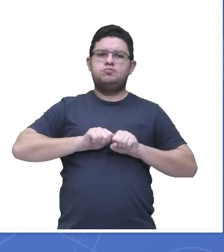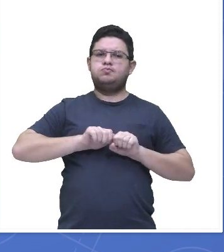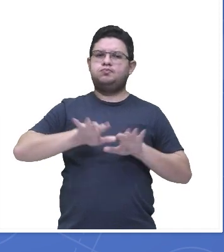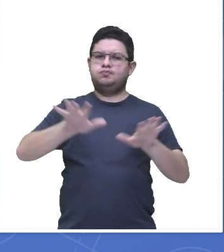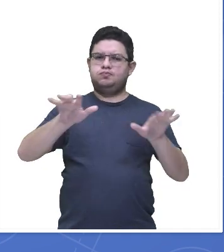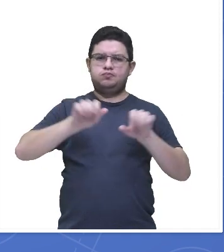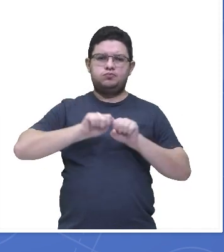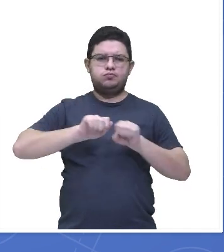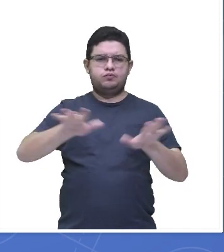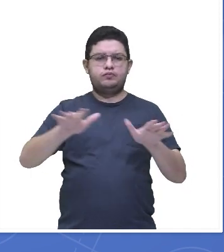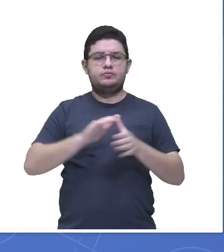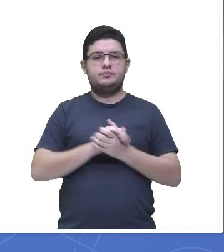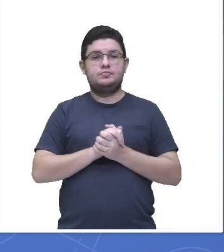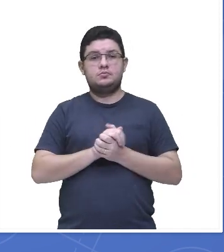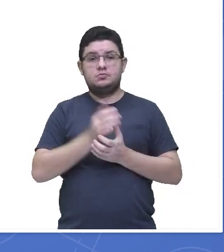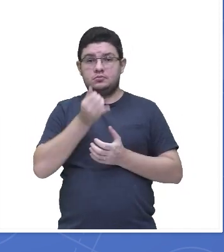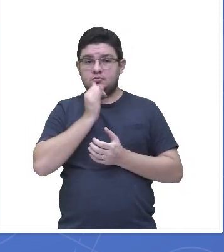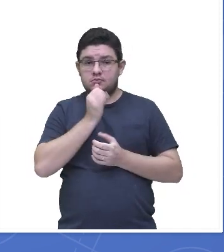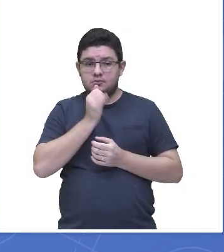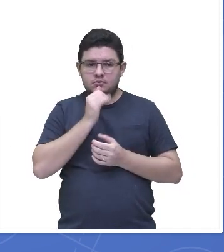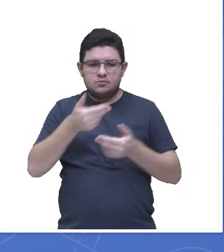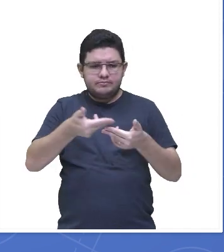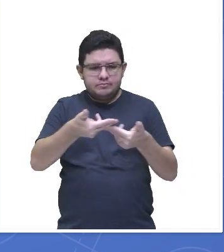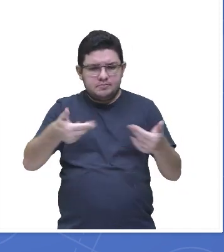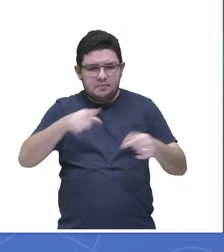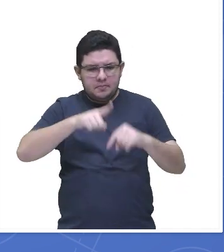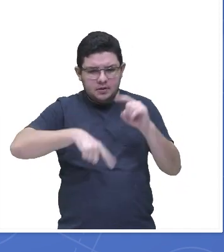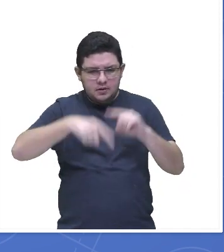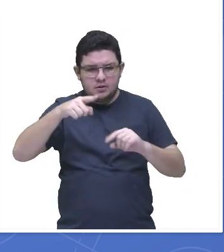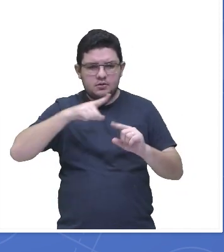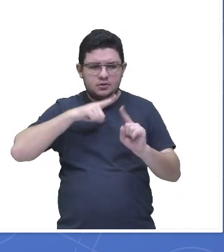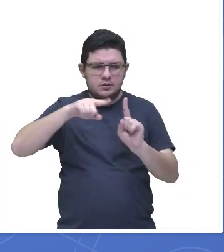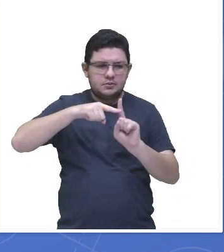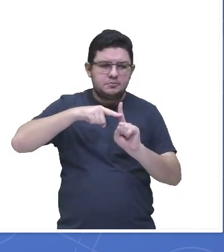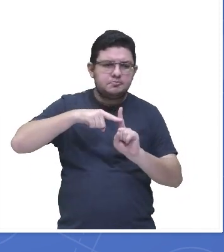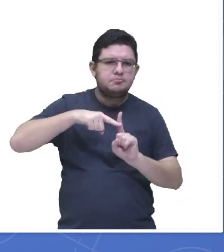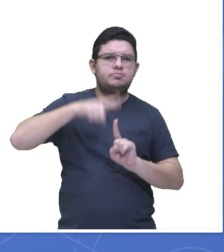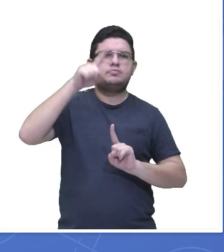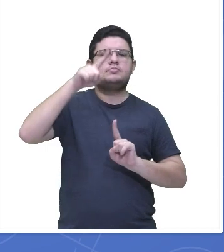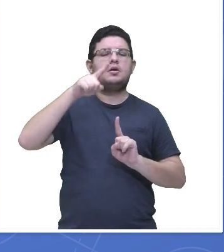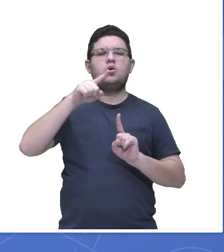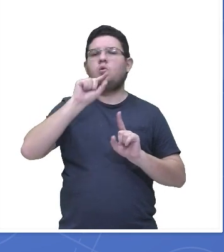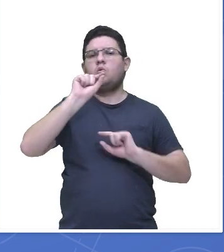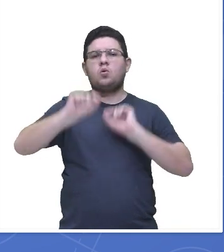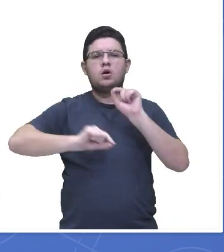os corpos que estão a temperaturas mais elevadas, eles tendem a